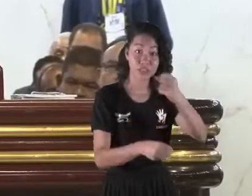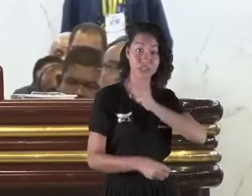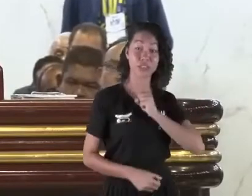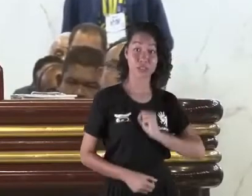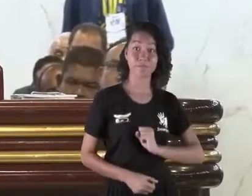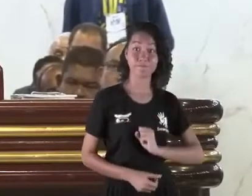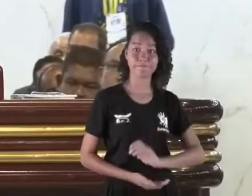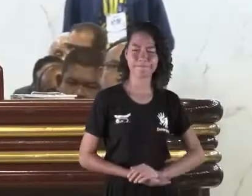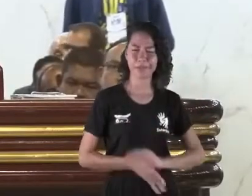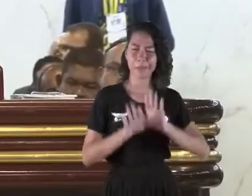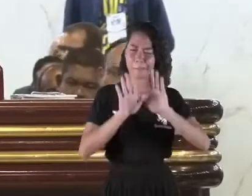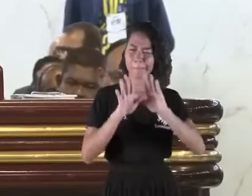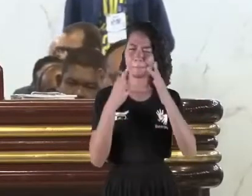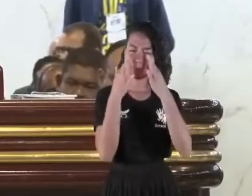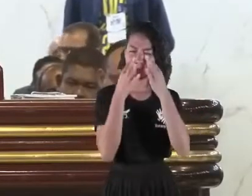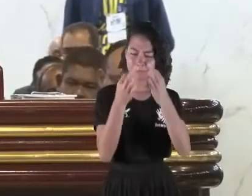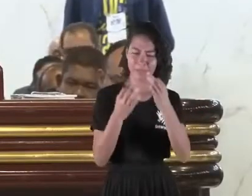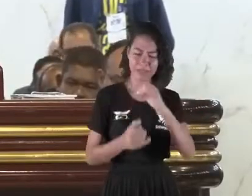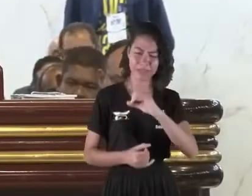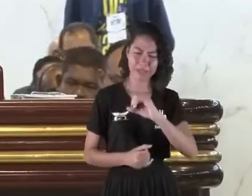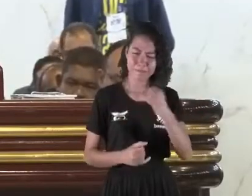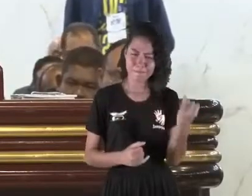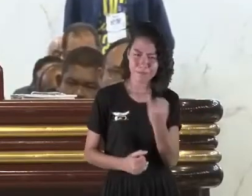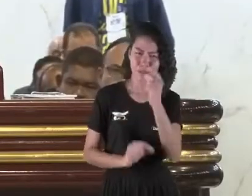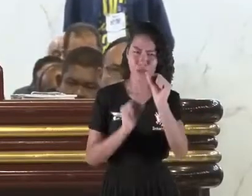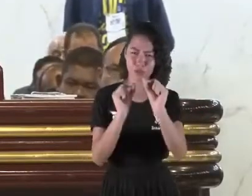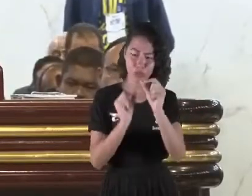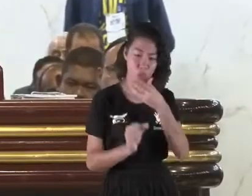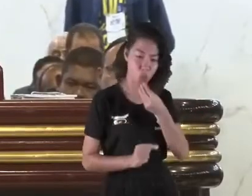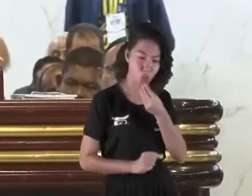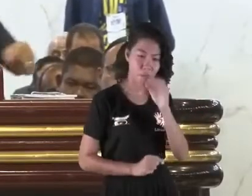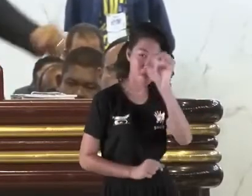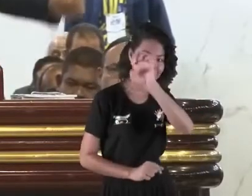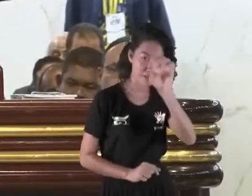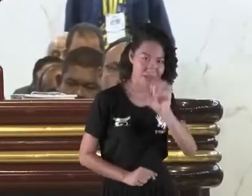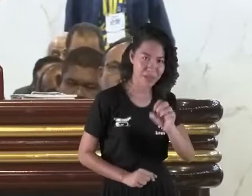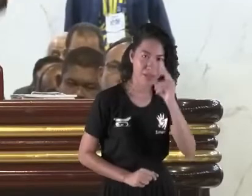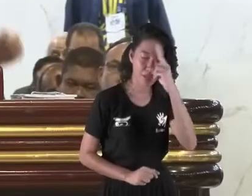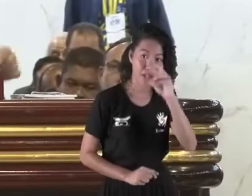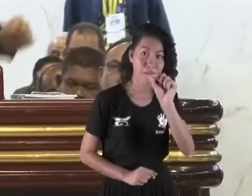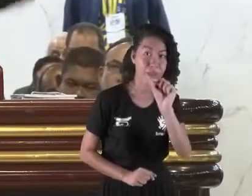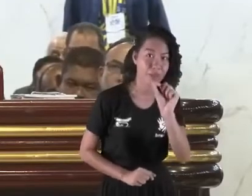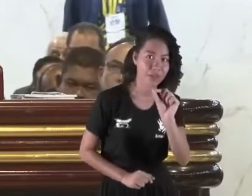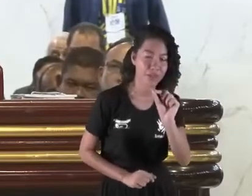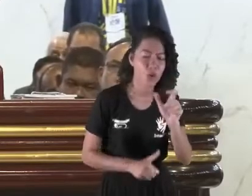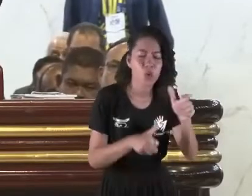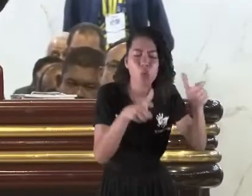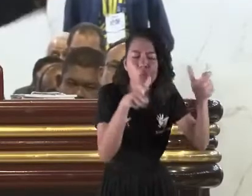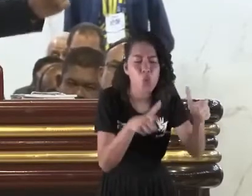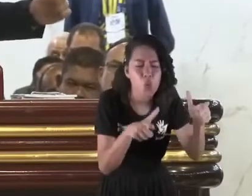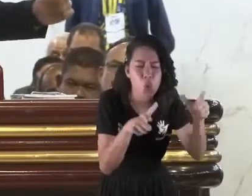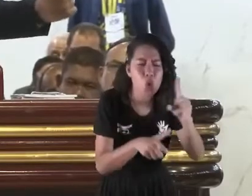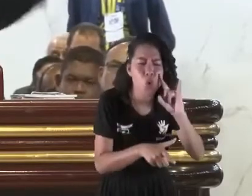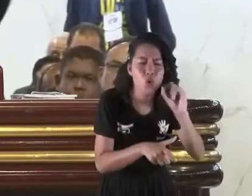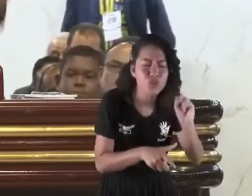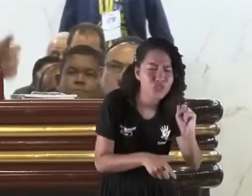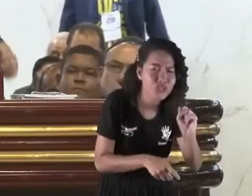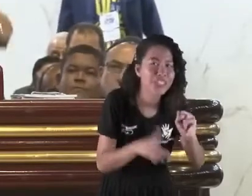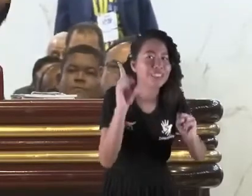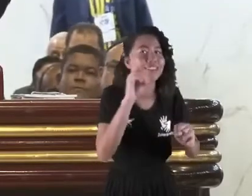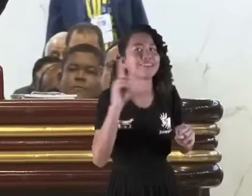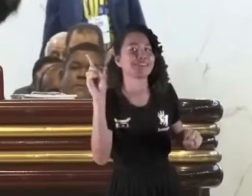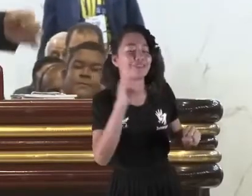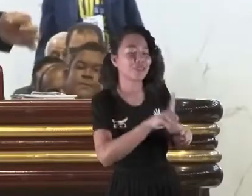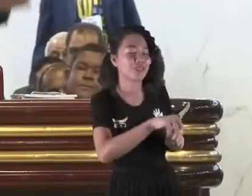aqui Ezequiel está se lembrando quando Deus o chamou. E